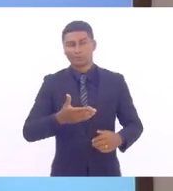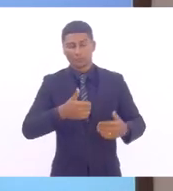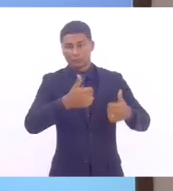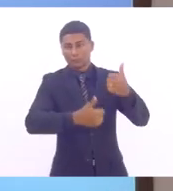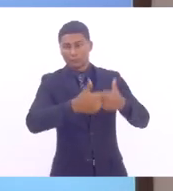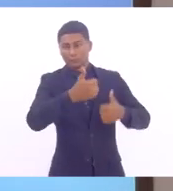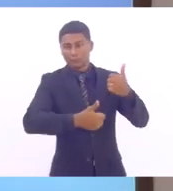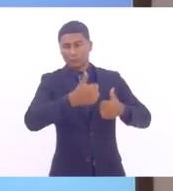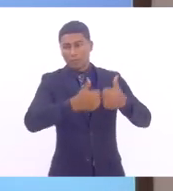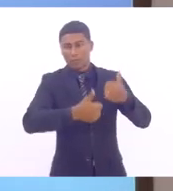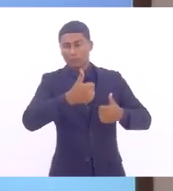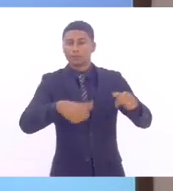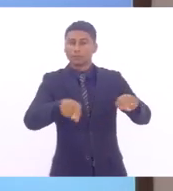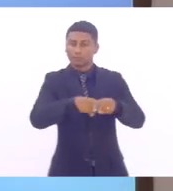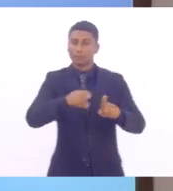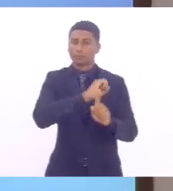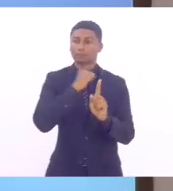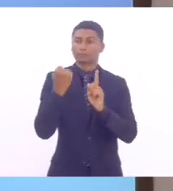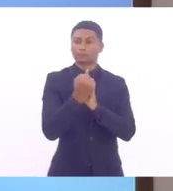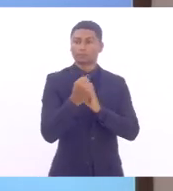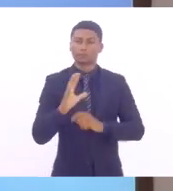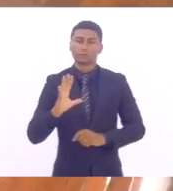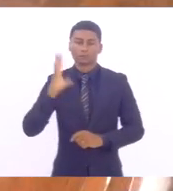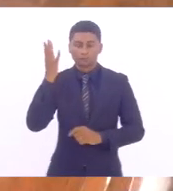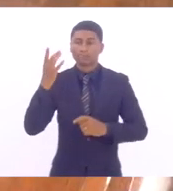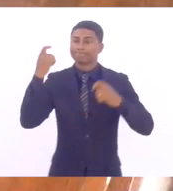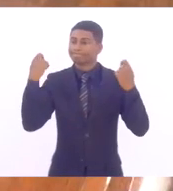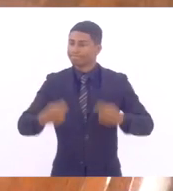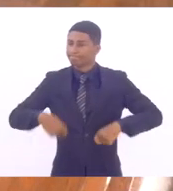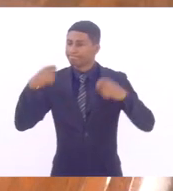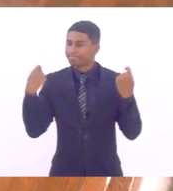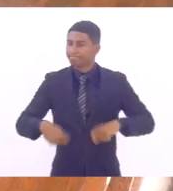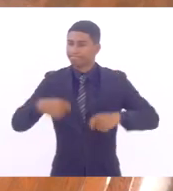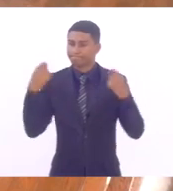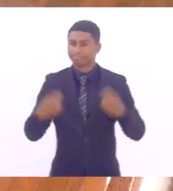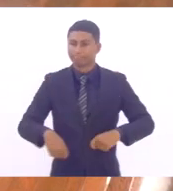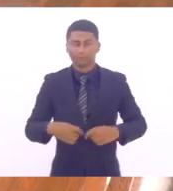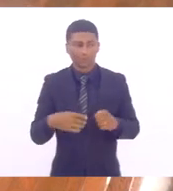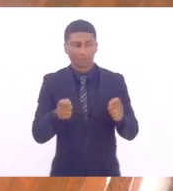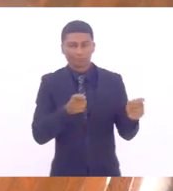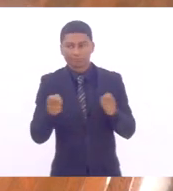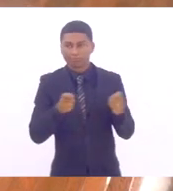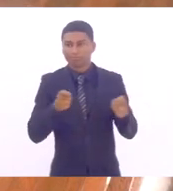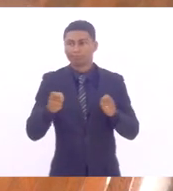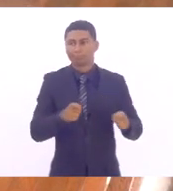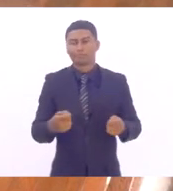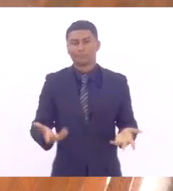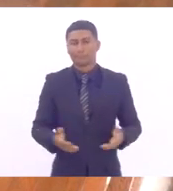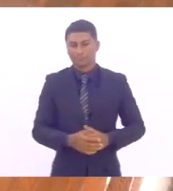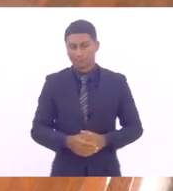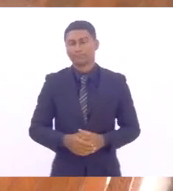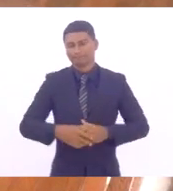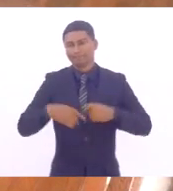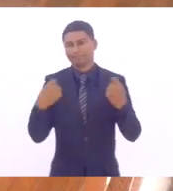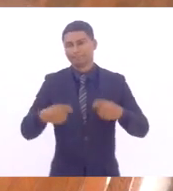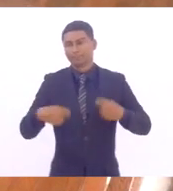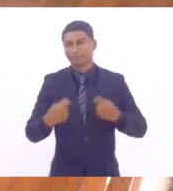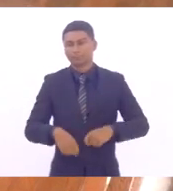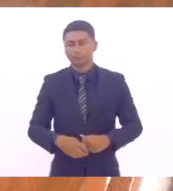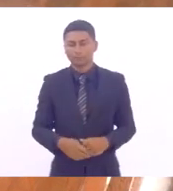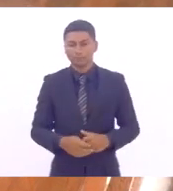nossa sociedade, e isso tem que ser apontado. Não dá para a gente fugir dessa realidade. Por